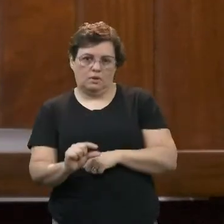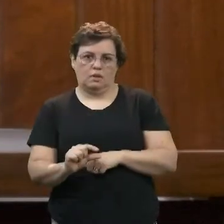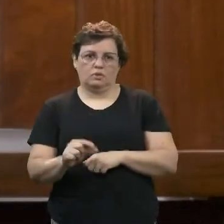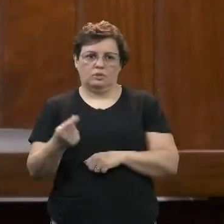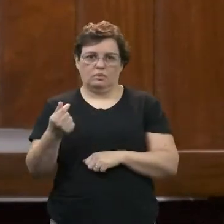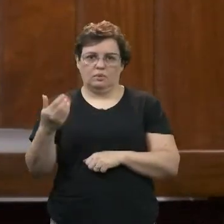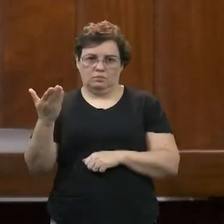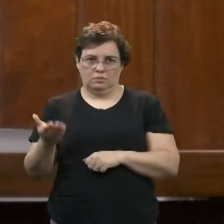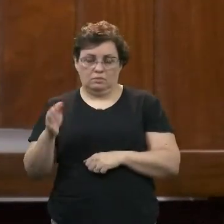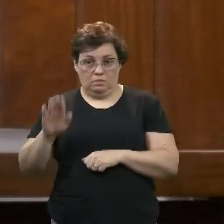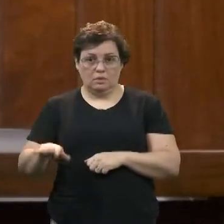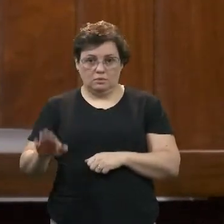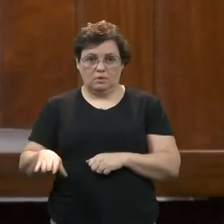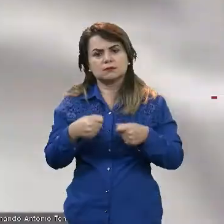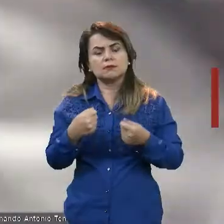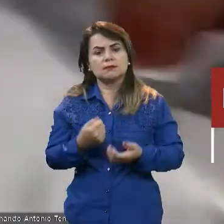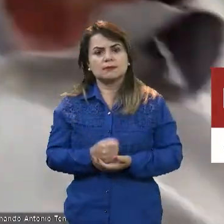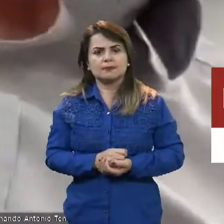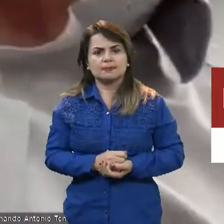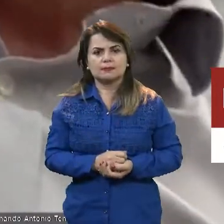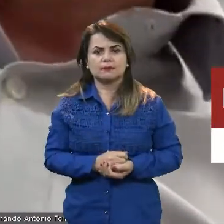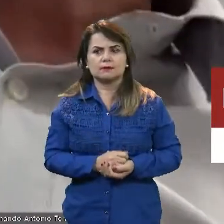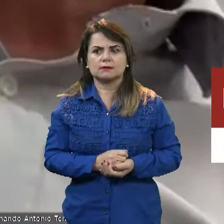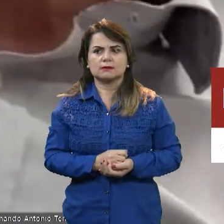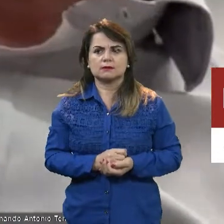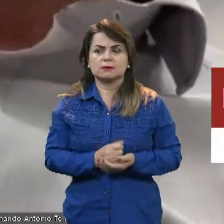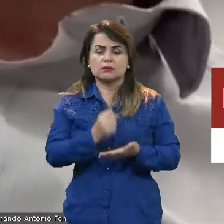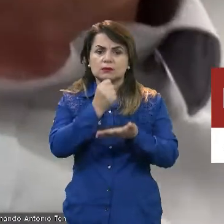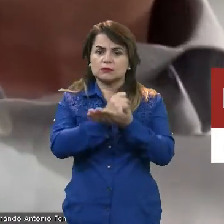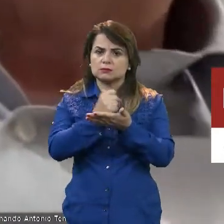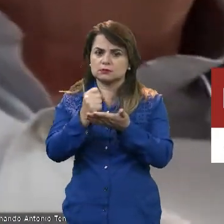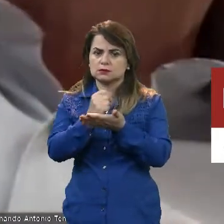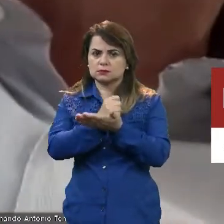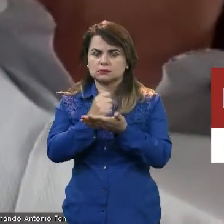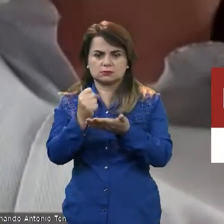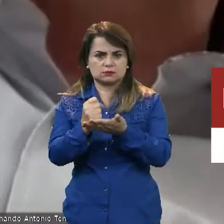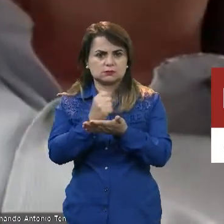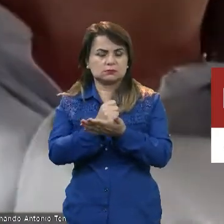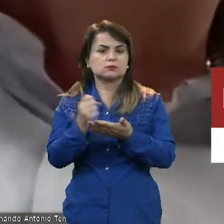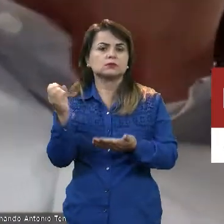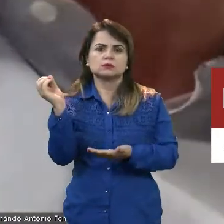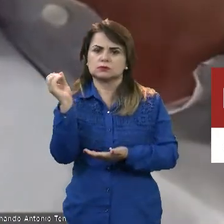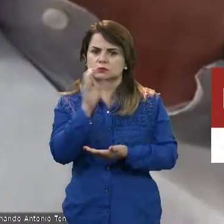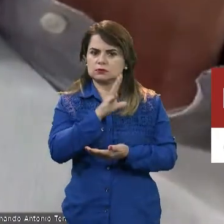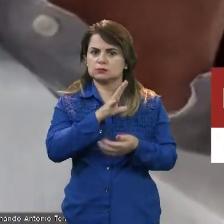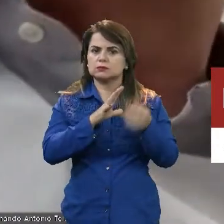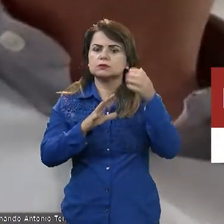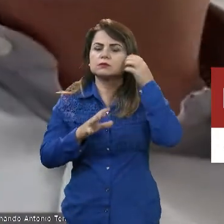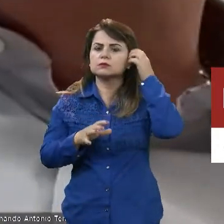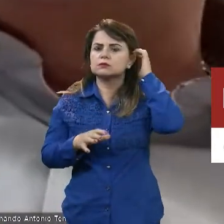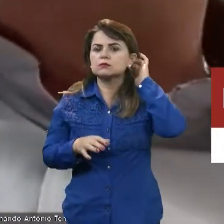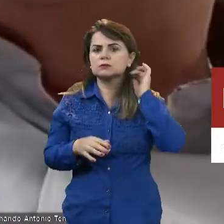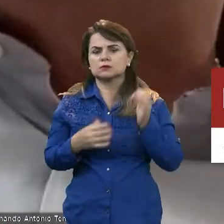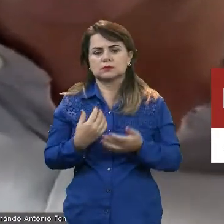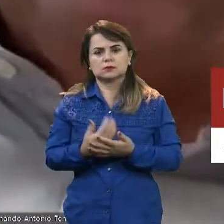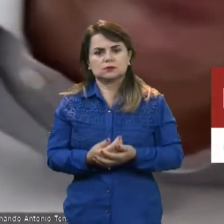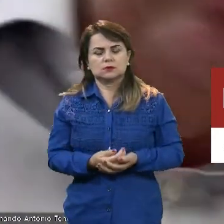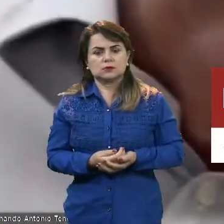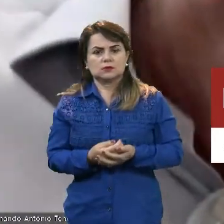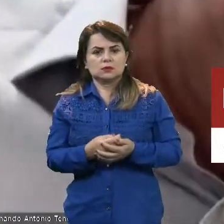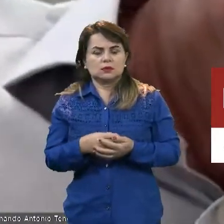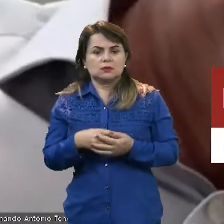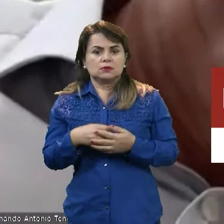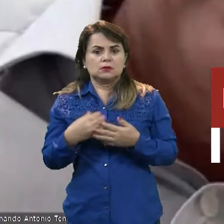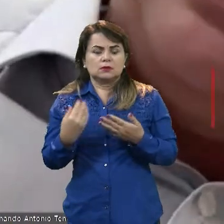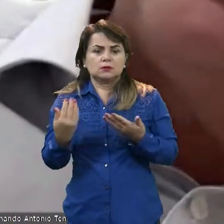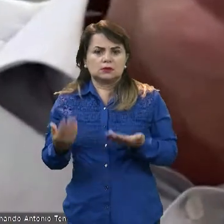um por cento ao um e meio por cento é caso a caso um a sistema possível e não sejam